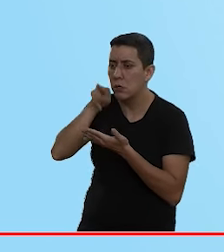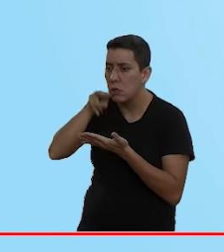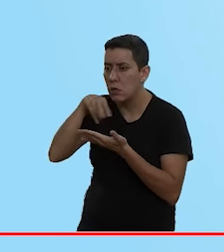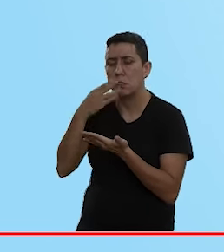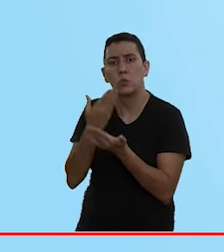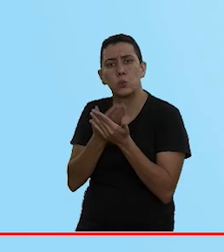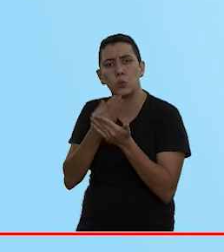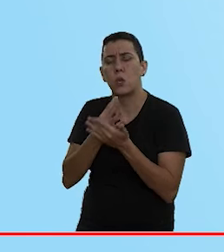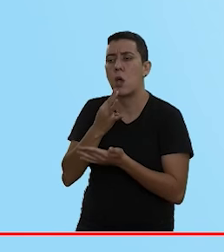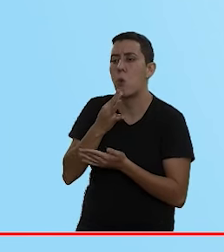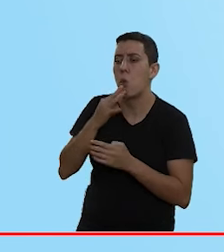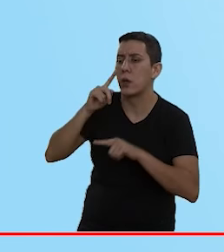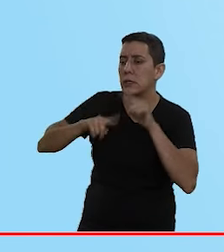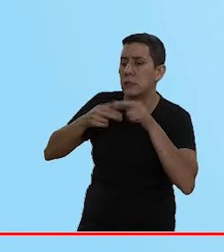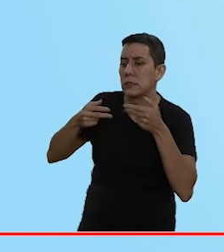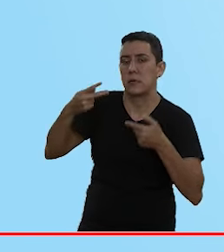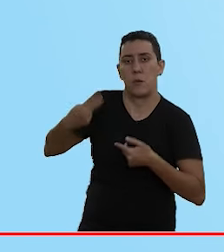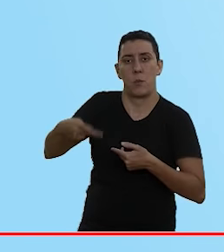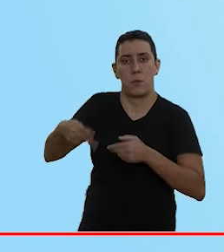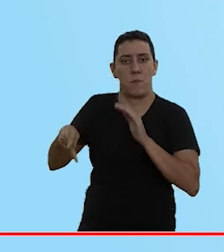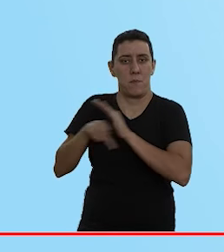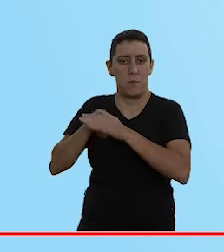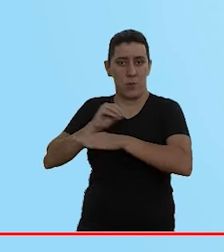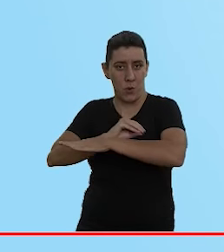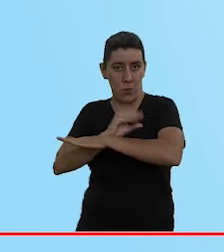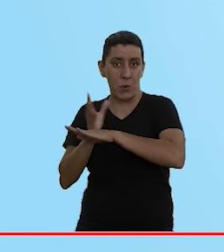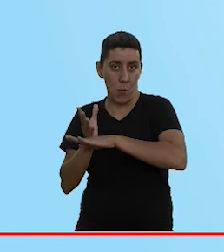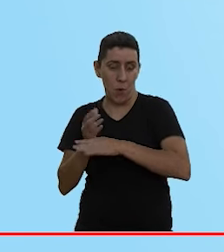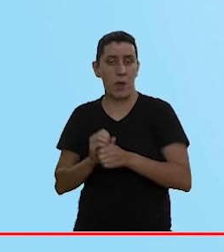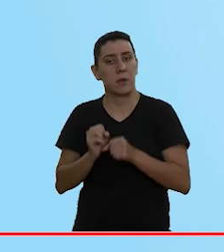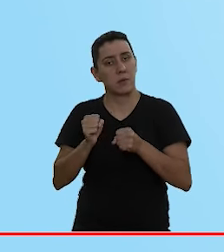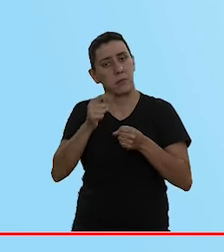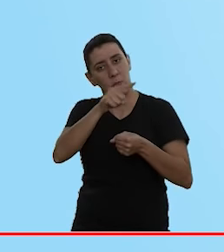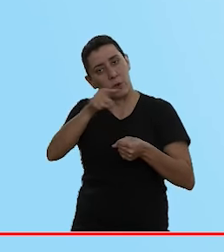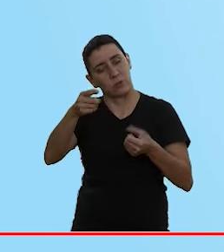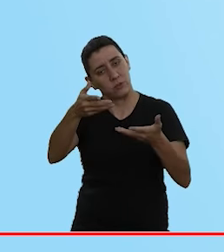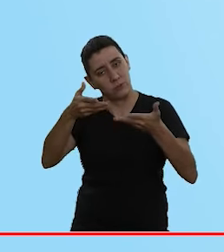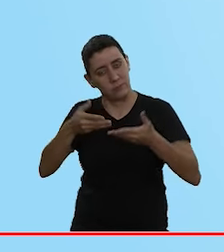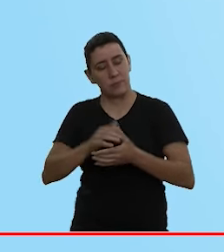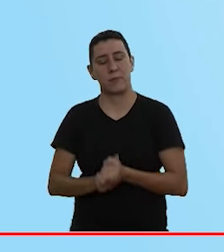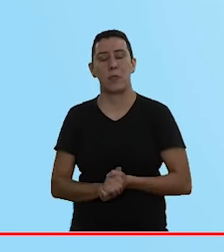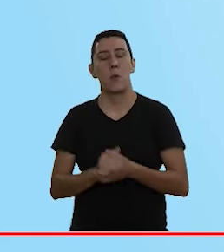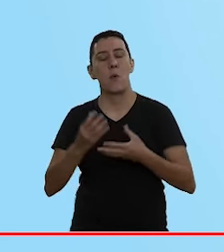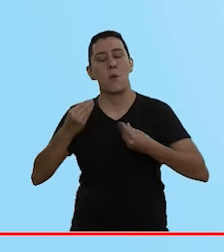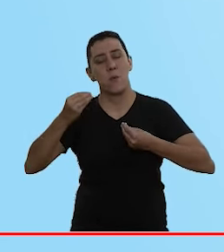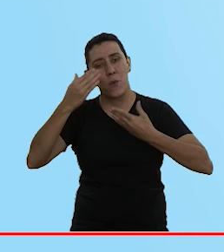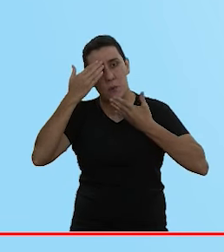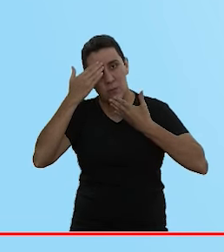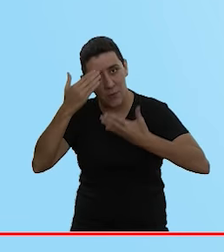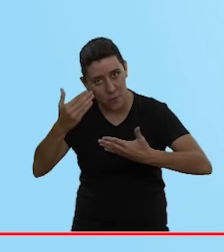os produtos Huawei. Então, deixo aqui o convite a vocês. Muito obrigado